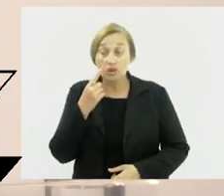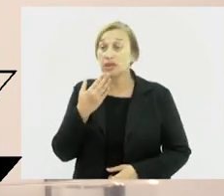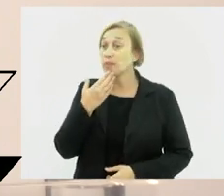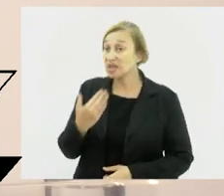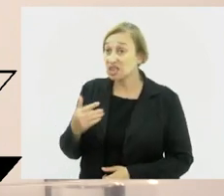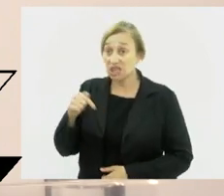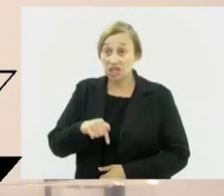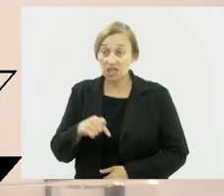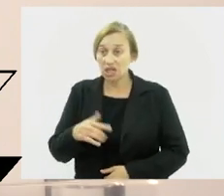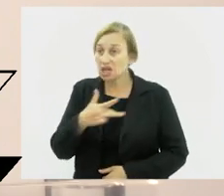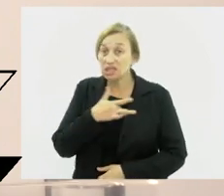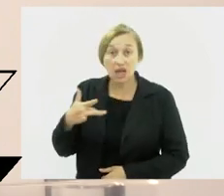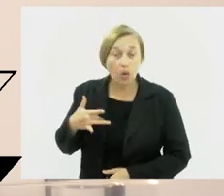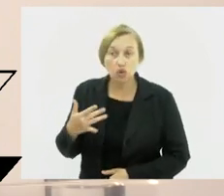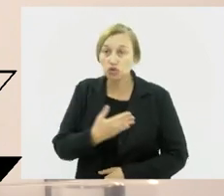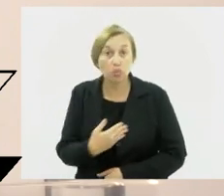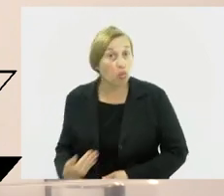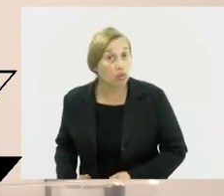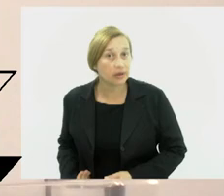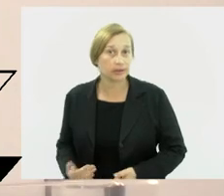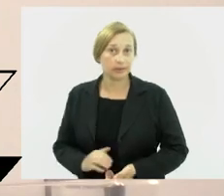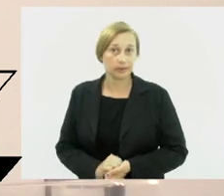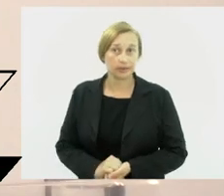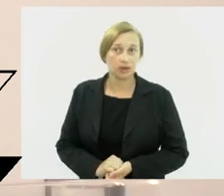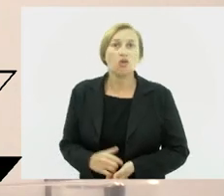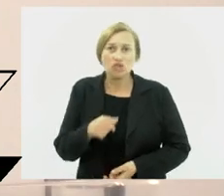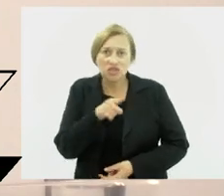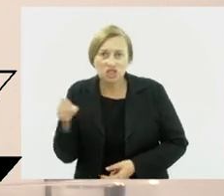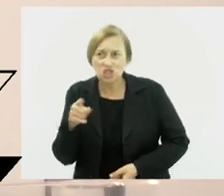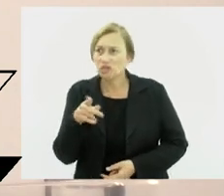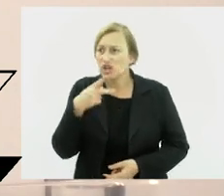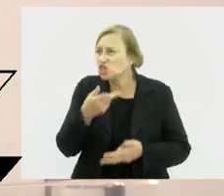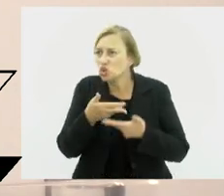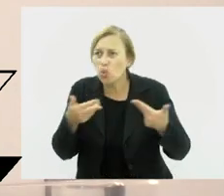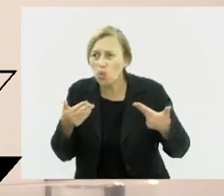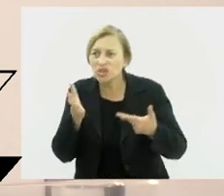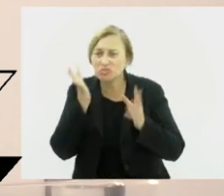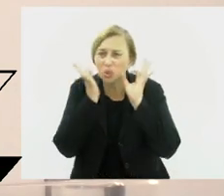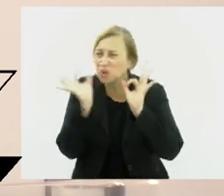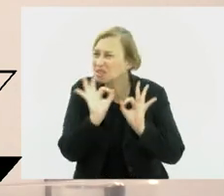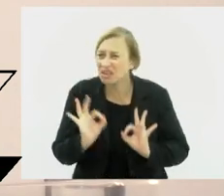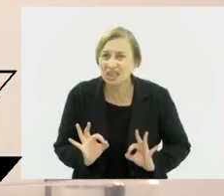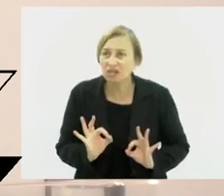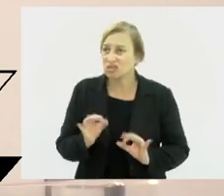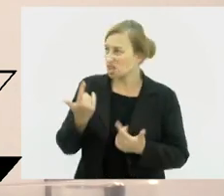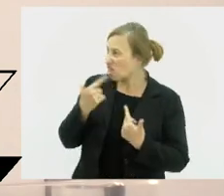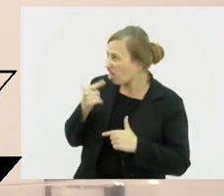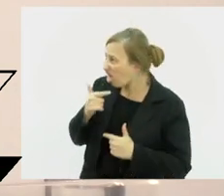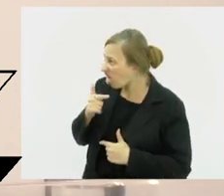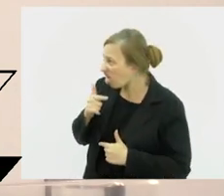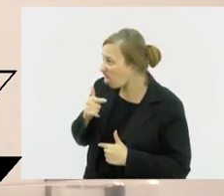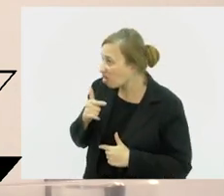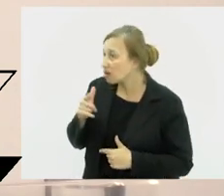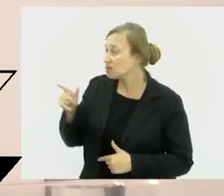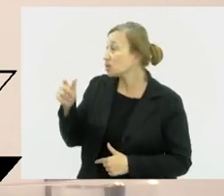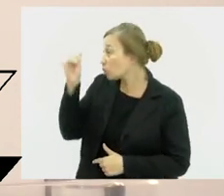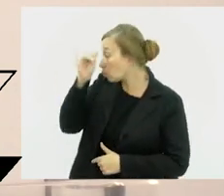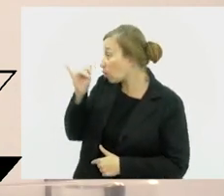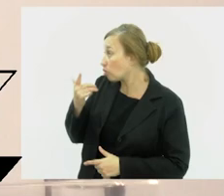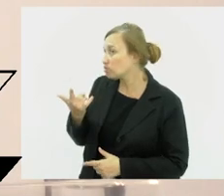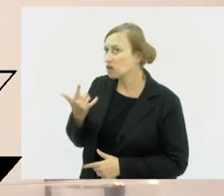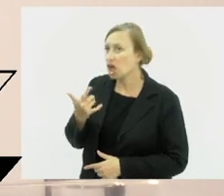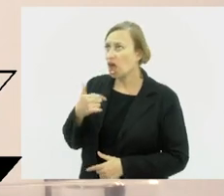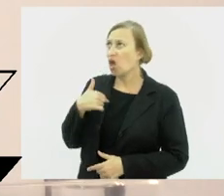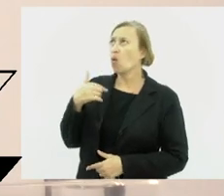é questão de saúde pública. Vocês estão falando de coisas que vocês não entendem, estão rindo, porque são uns bobocas. Ele ainda falou assim, nunca esqueci